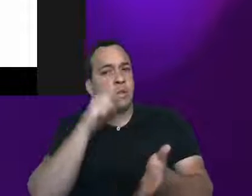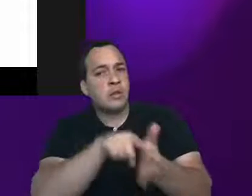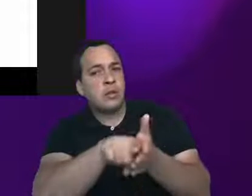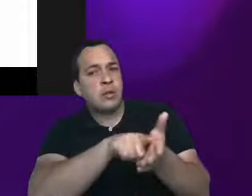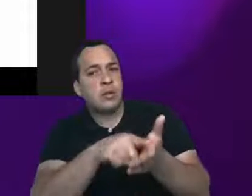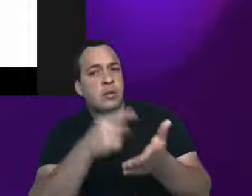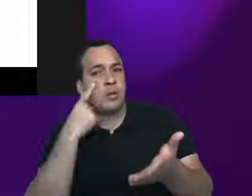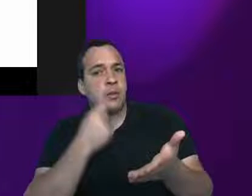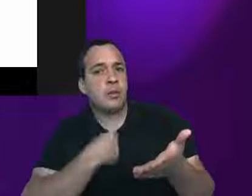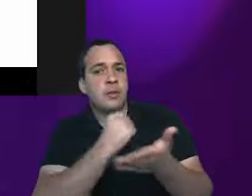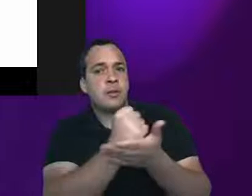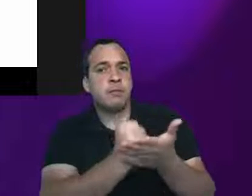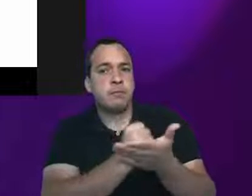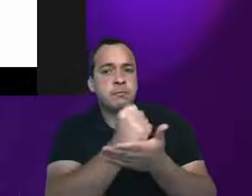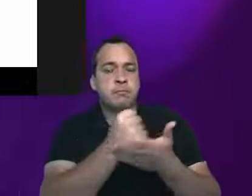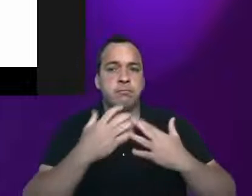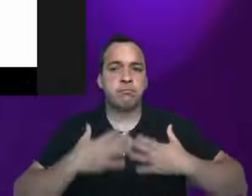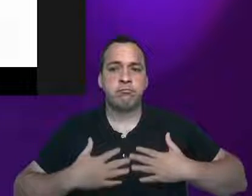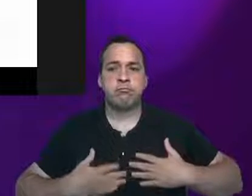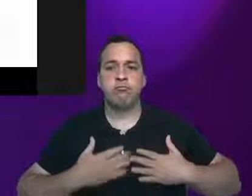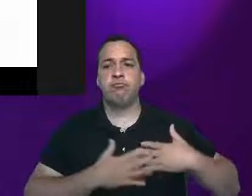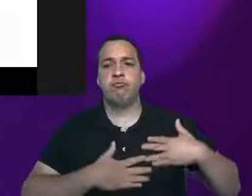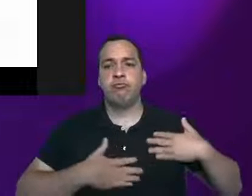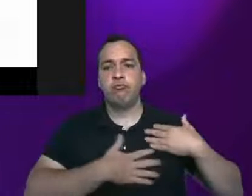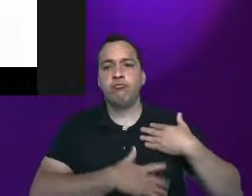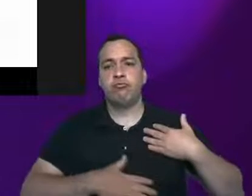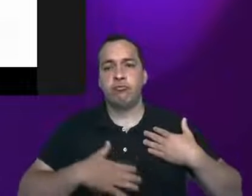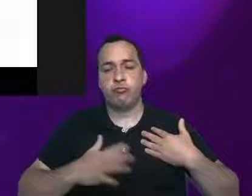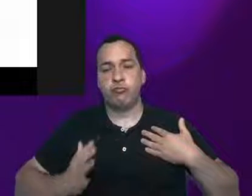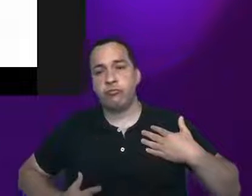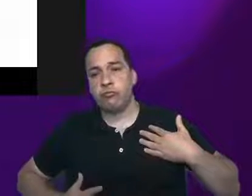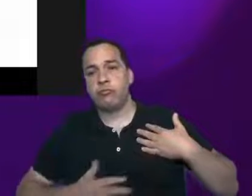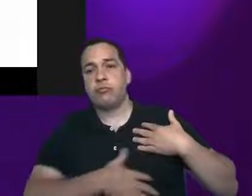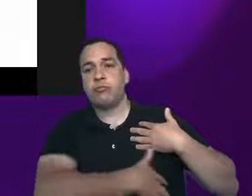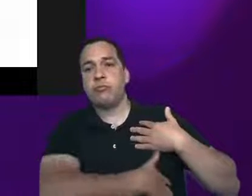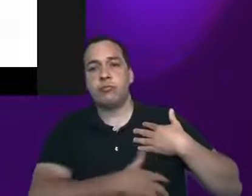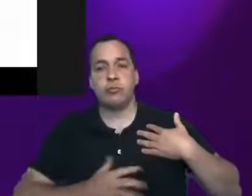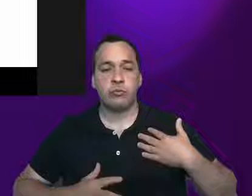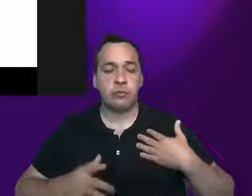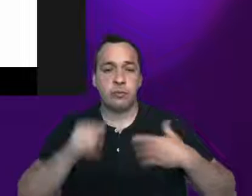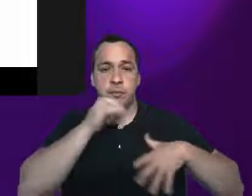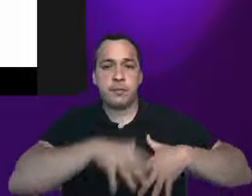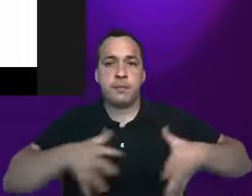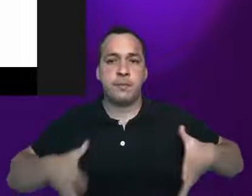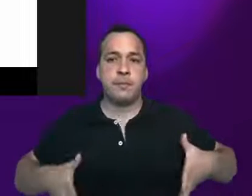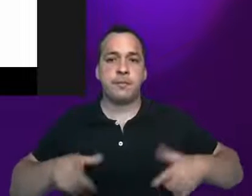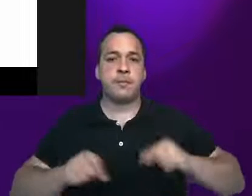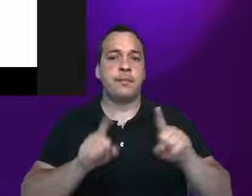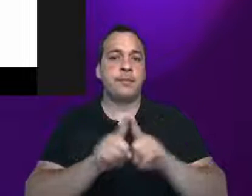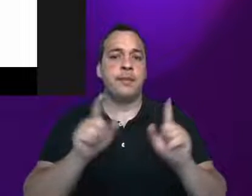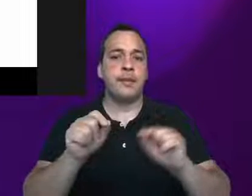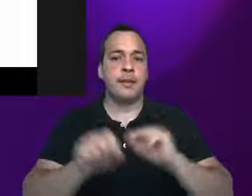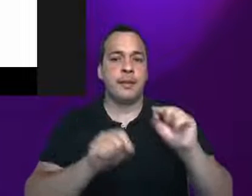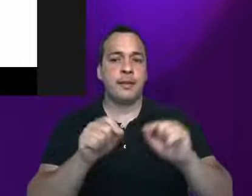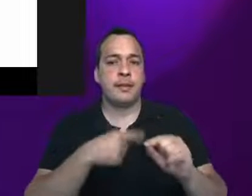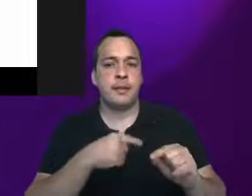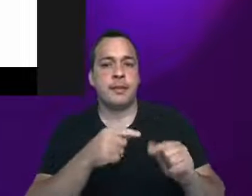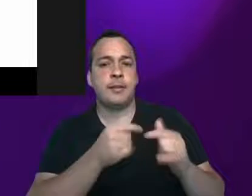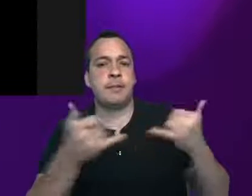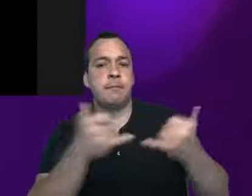parte anterior e lateral, e isso é importante porque a simetria do padrão de linha B vai ajudar a gente no diagnóstico